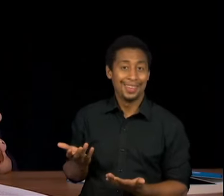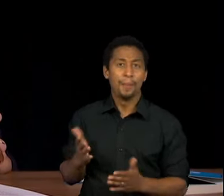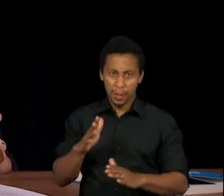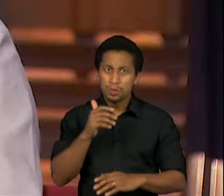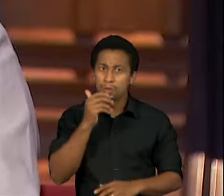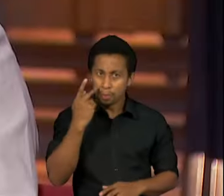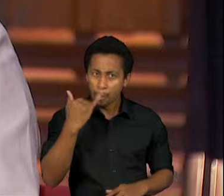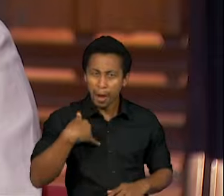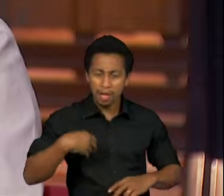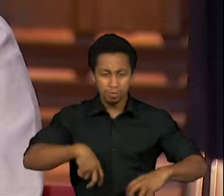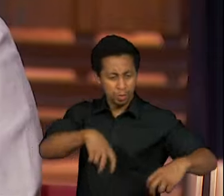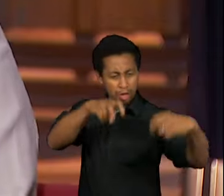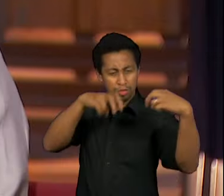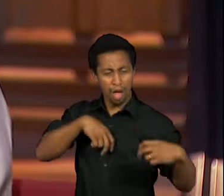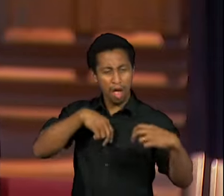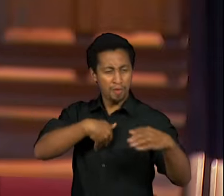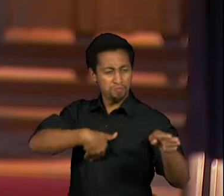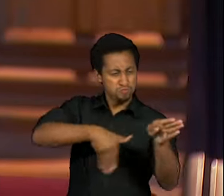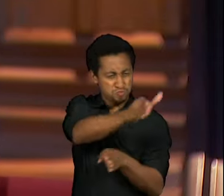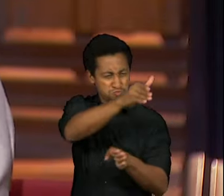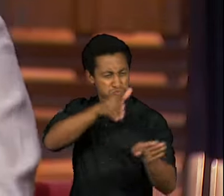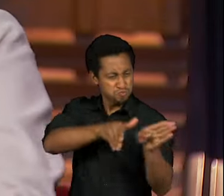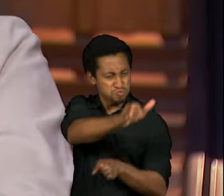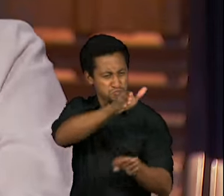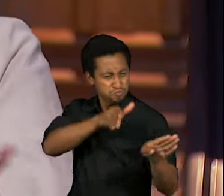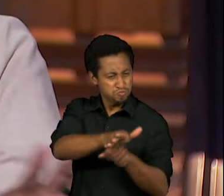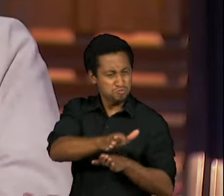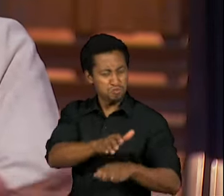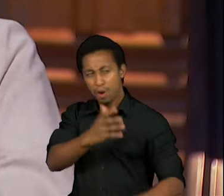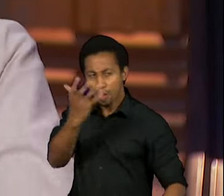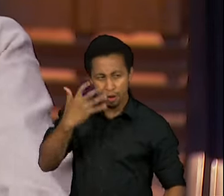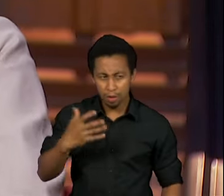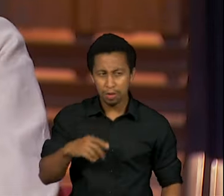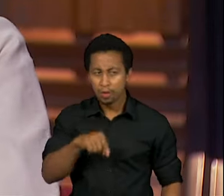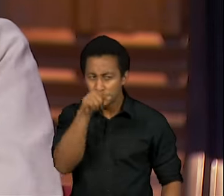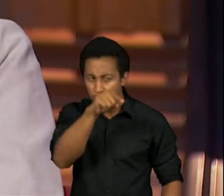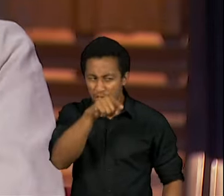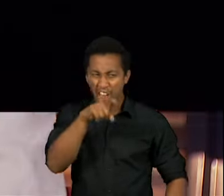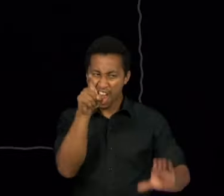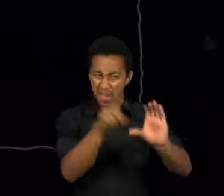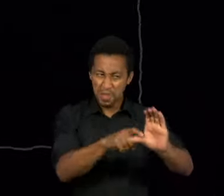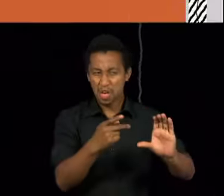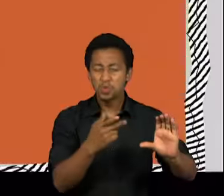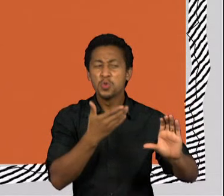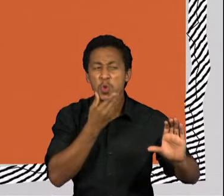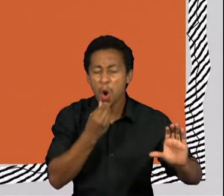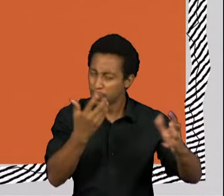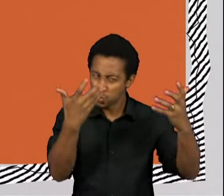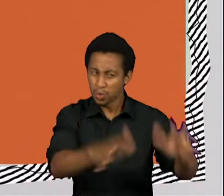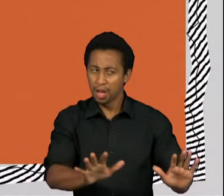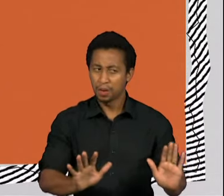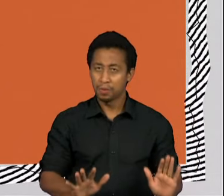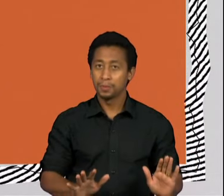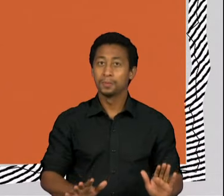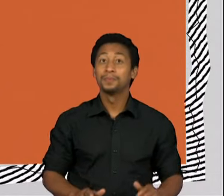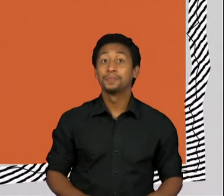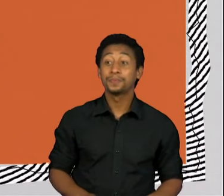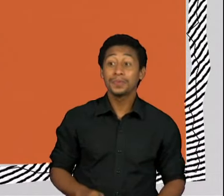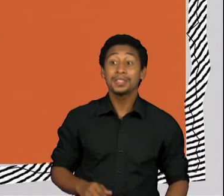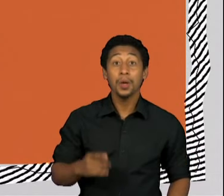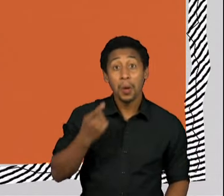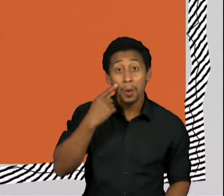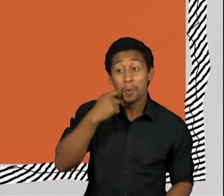dica namorar bronca Nossa eu não quero filha minha dependendo de homem e esses do com papai Deus por